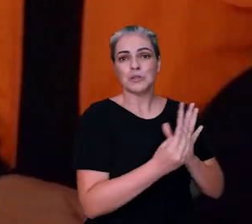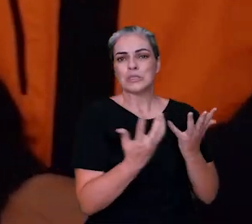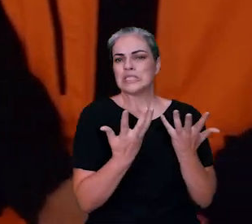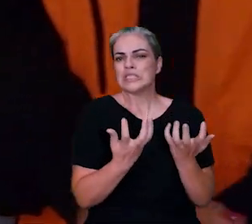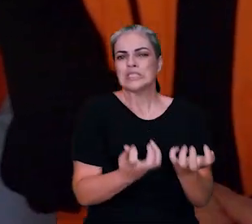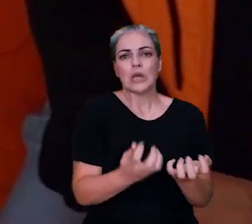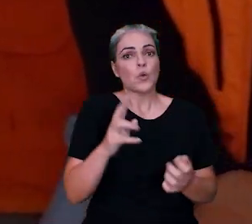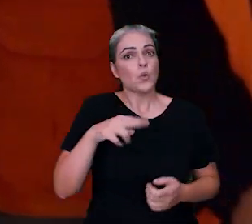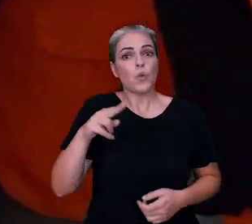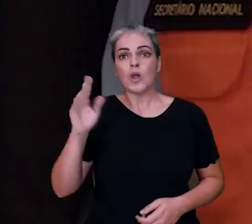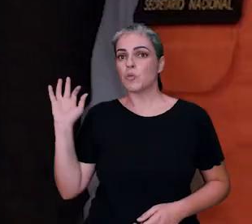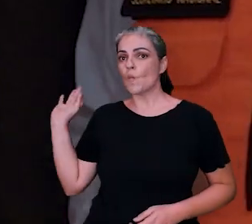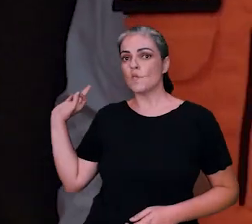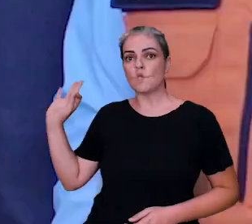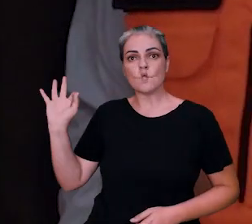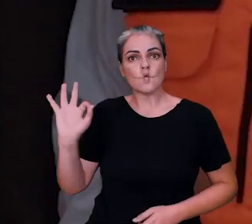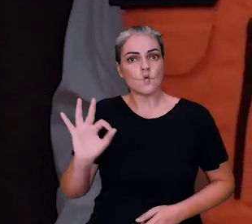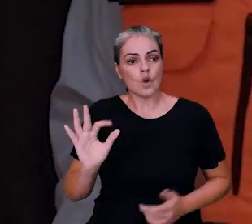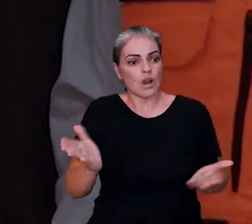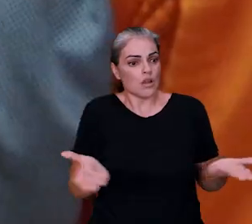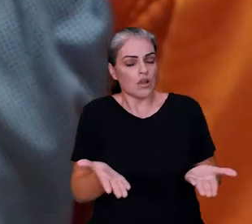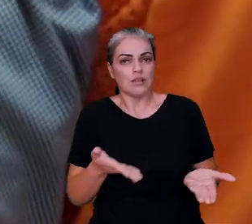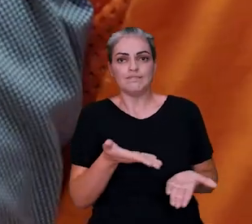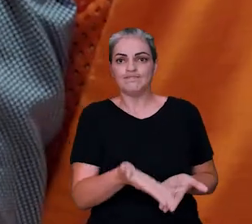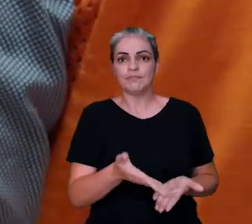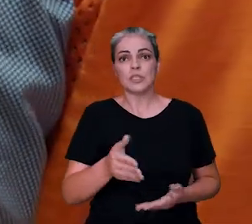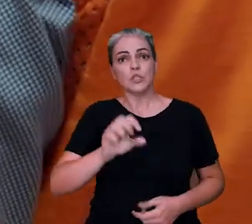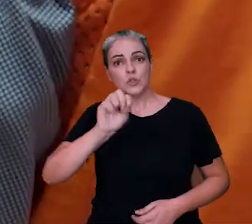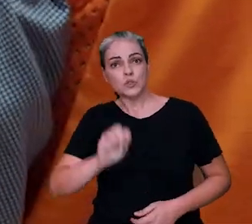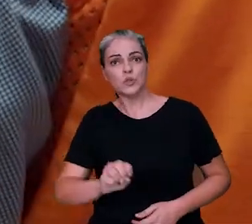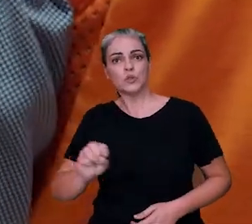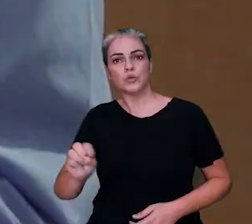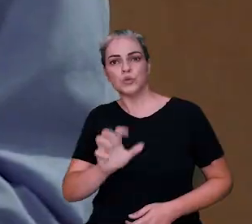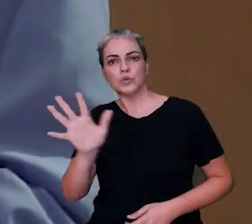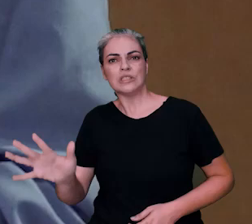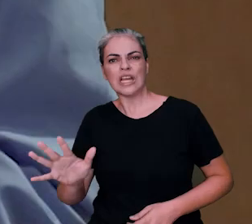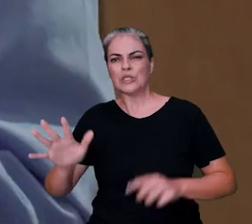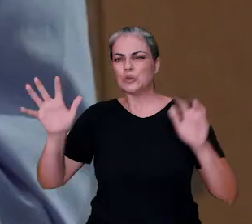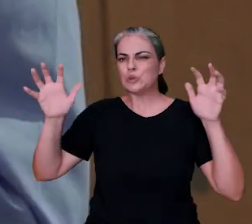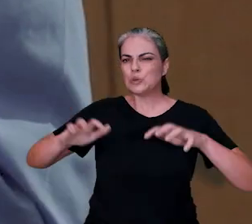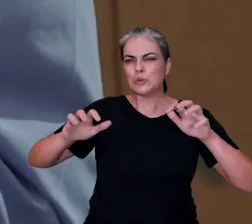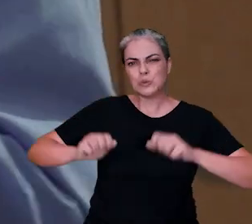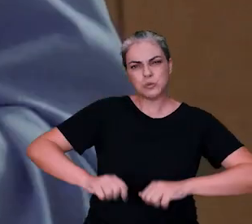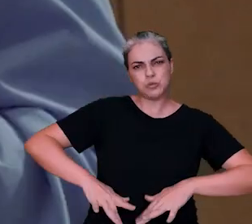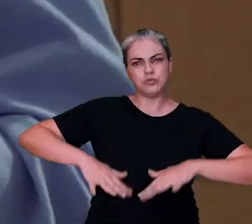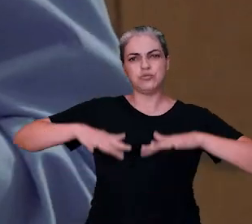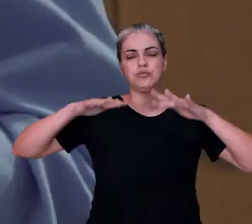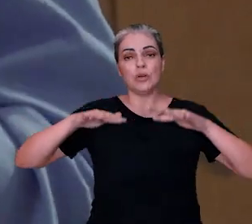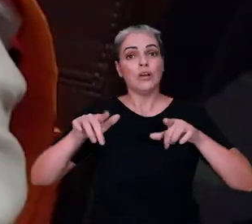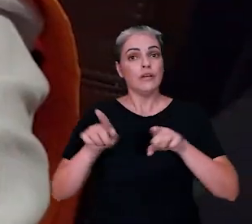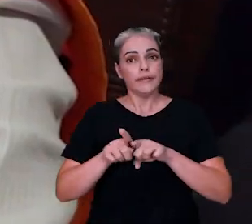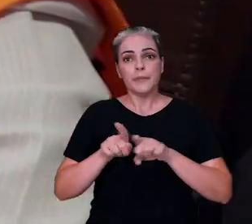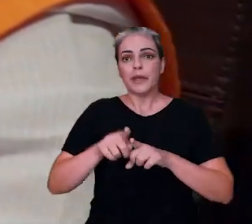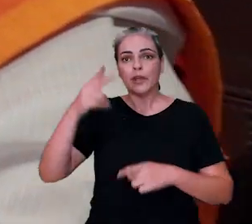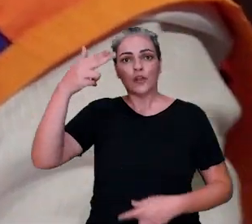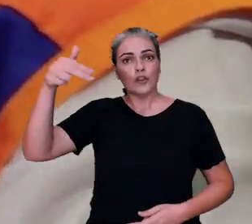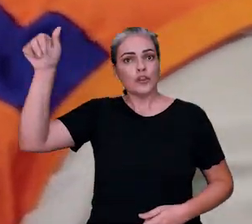jamais vista, ou o sul do país e sudeste com excesso, e também o